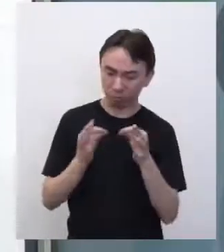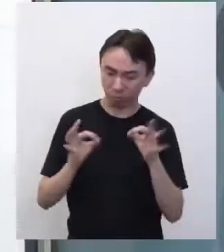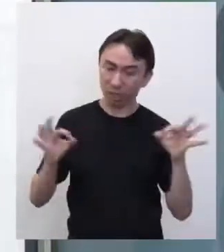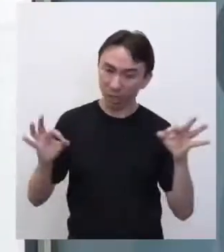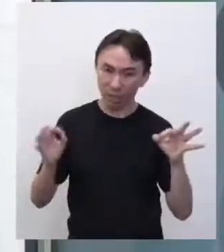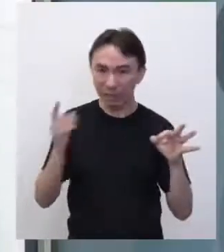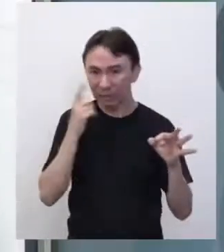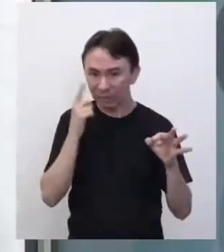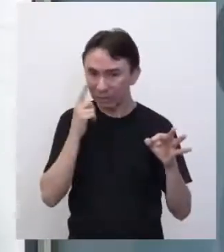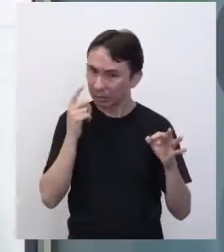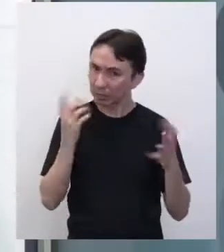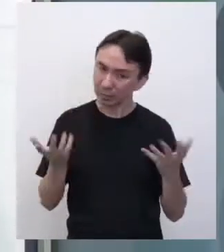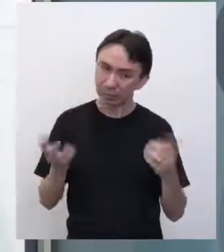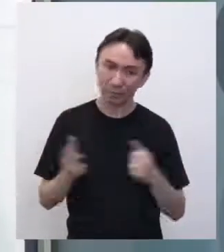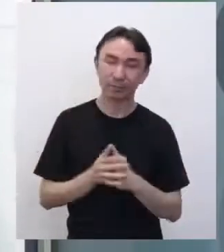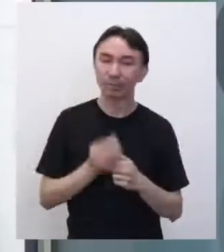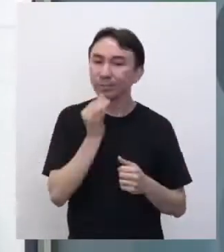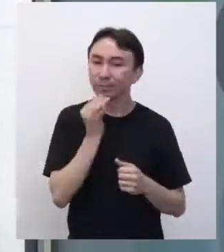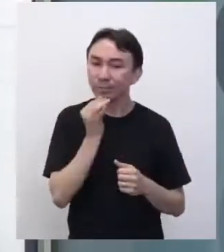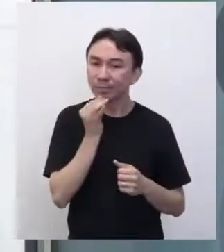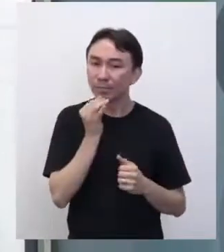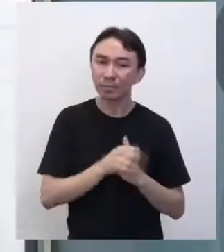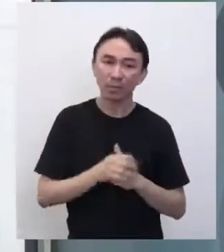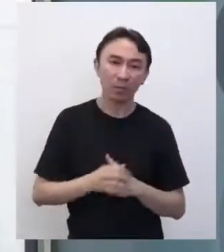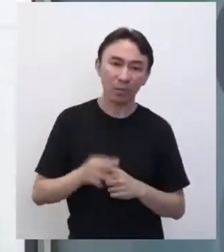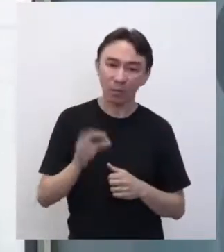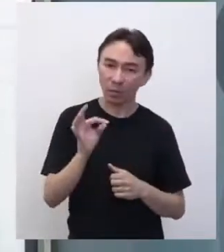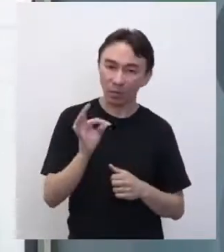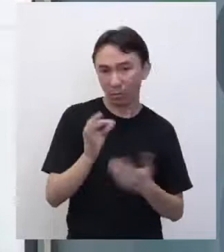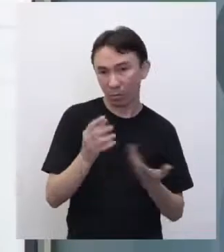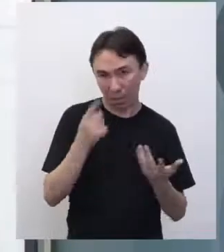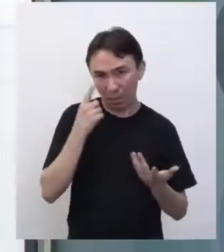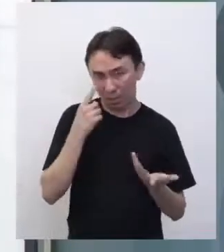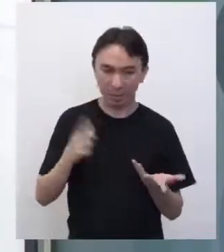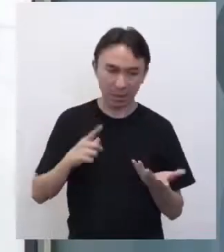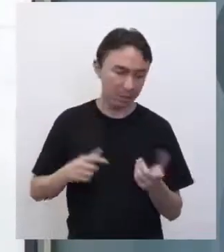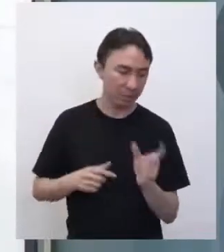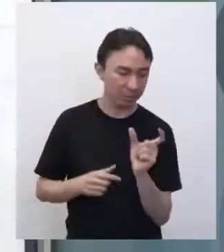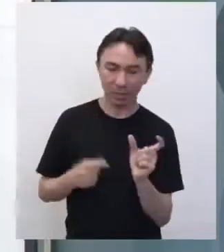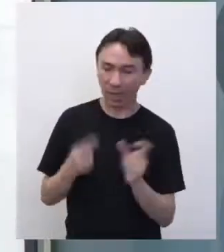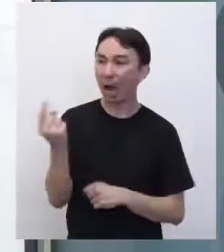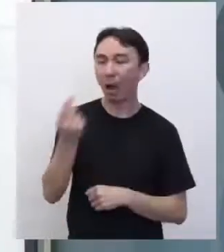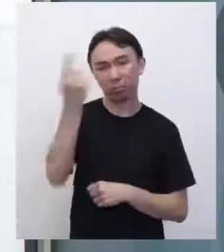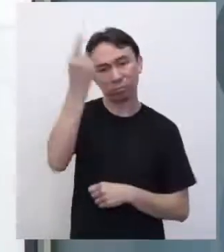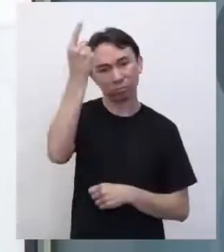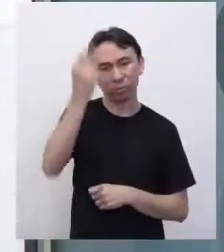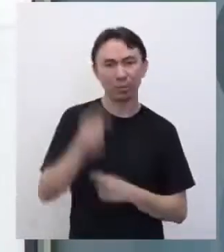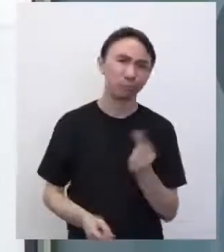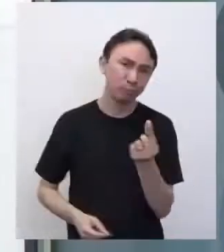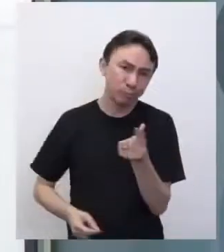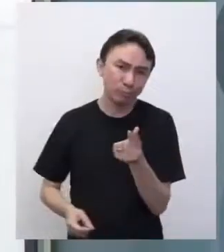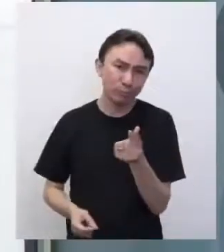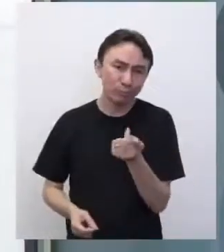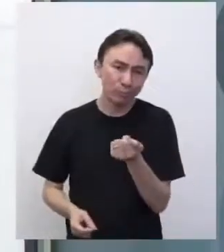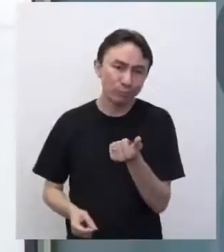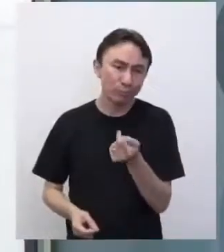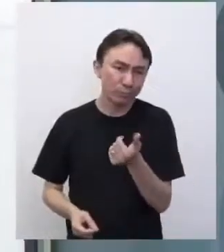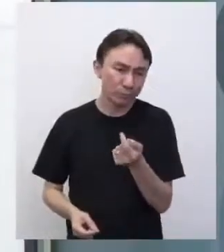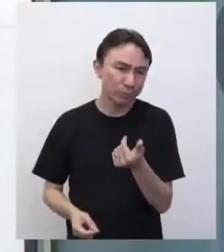espaço pequeno. Não, por exemplo, quando eu tenho a palavra tall, que significa alto, é uma palavra que quando eu escrevo, ela é pequenininha, né, Antônia? Só